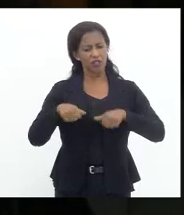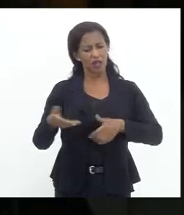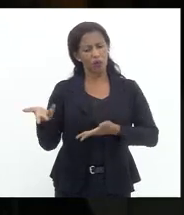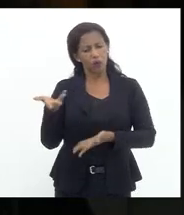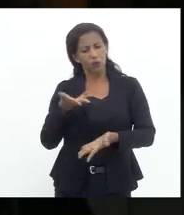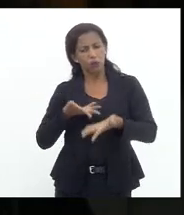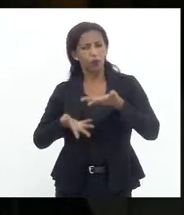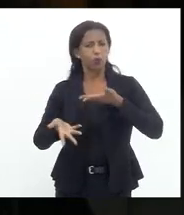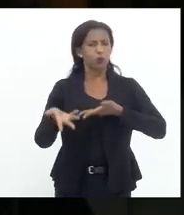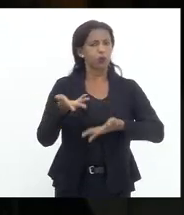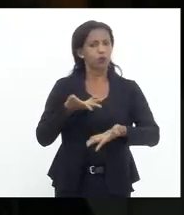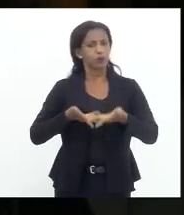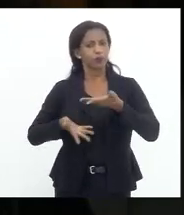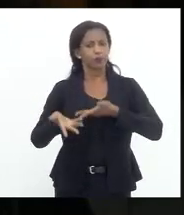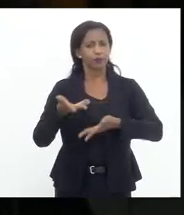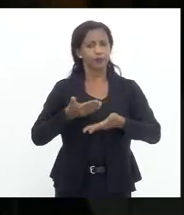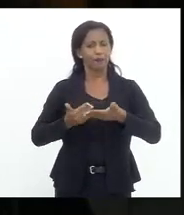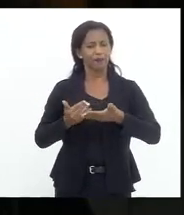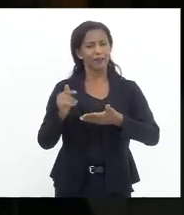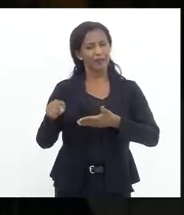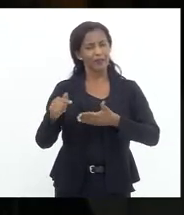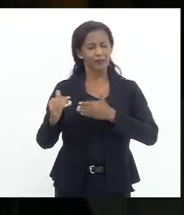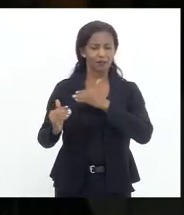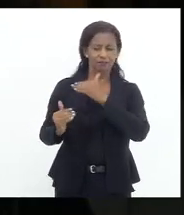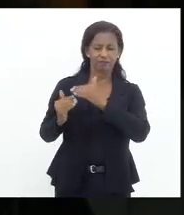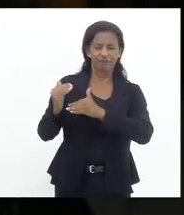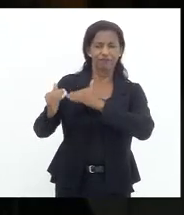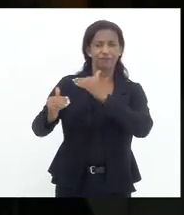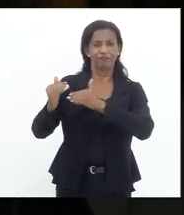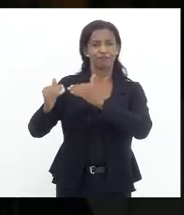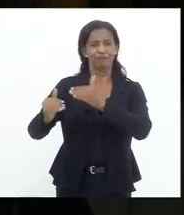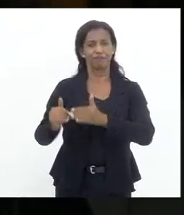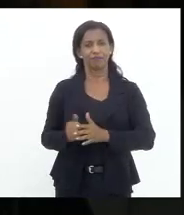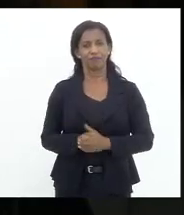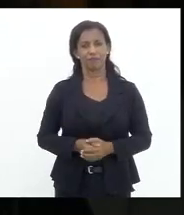parceria, nesta construção